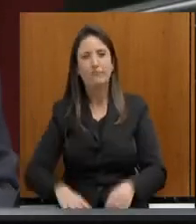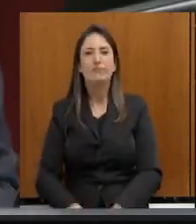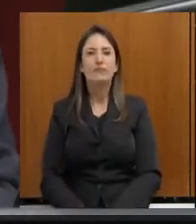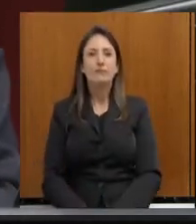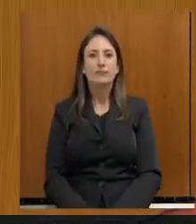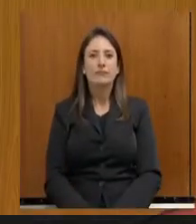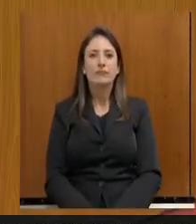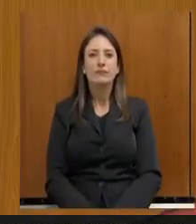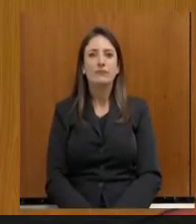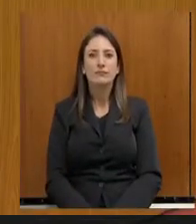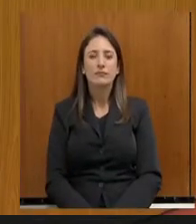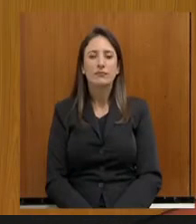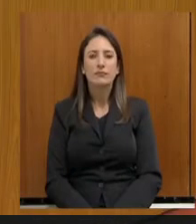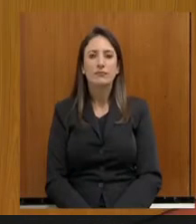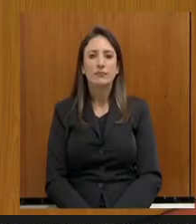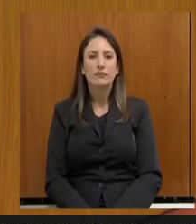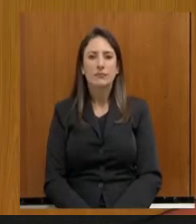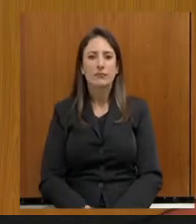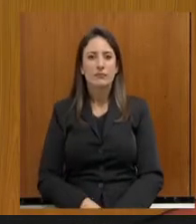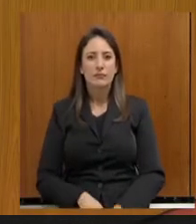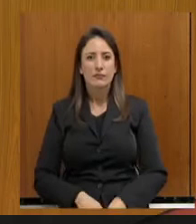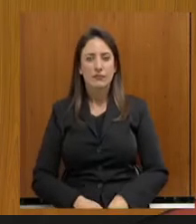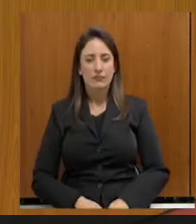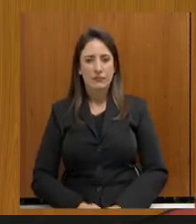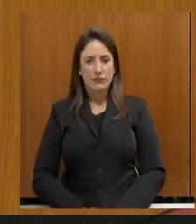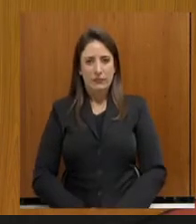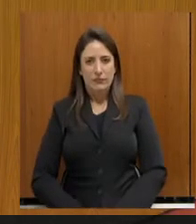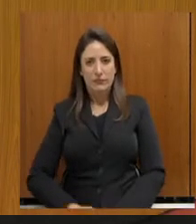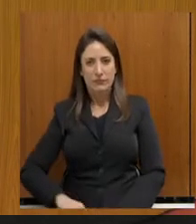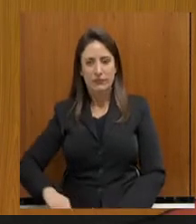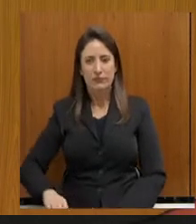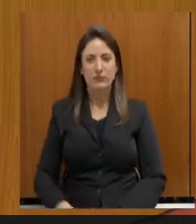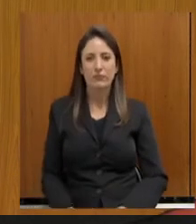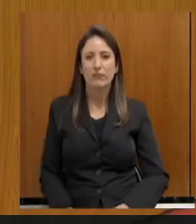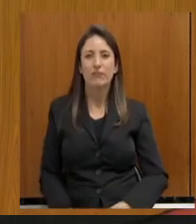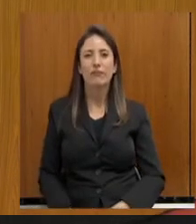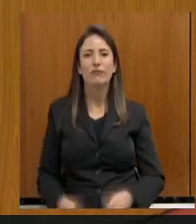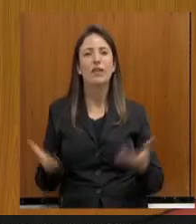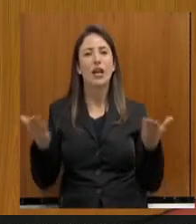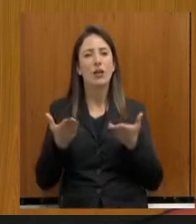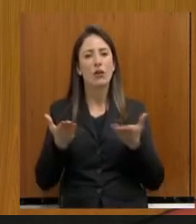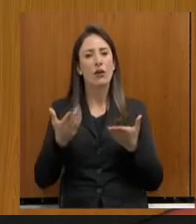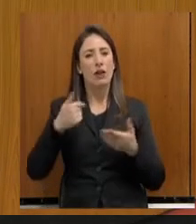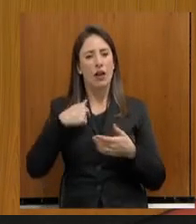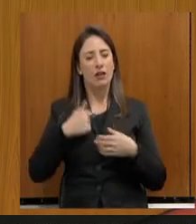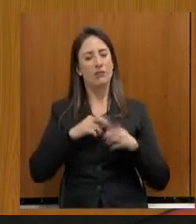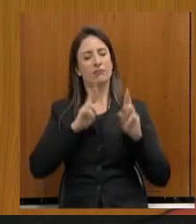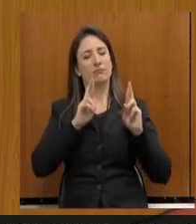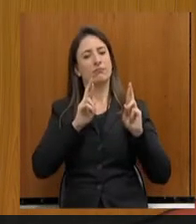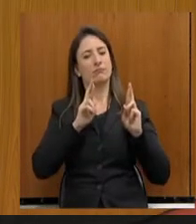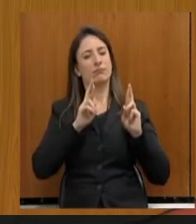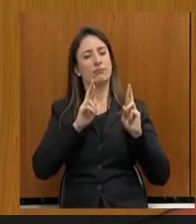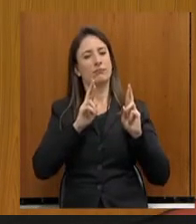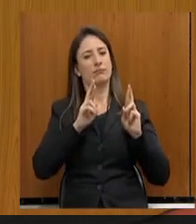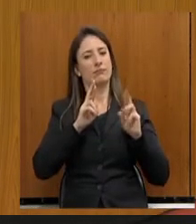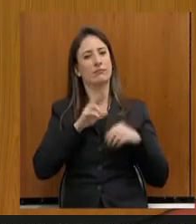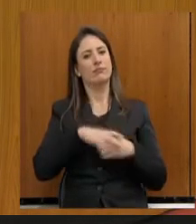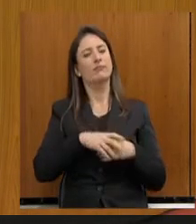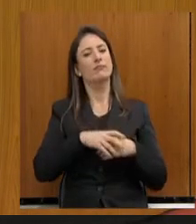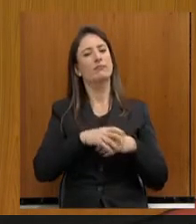E aí ao assumir a presidência do trabalho para que o nosso